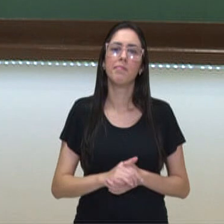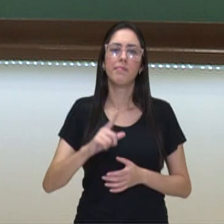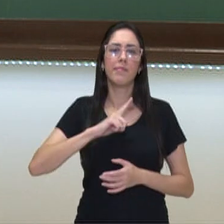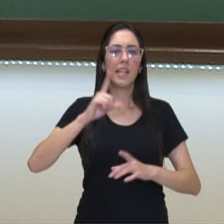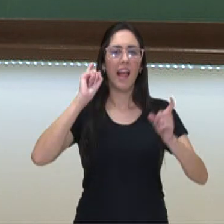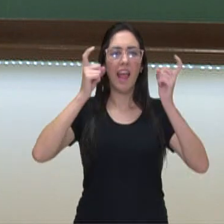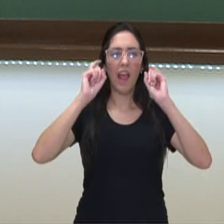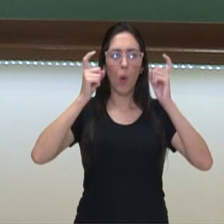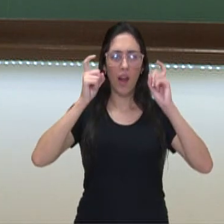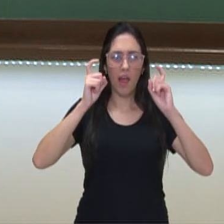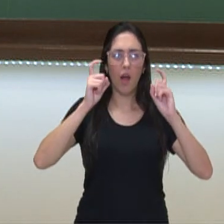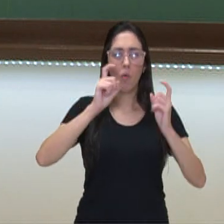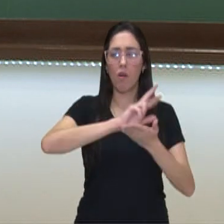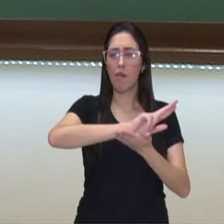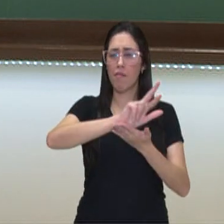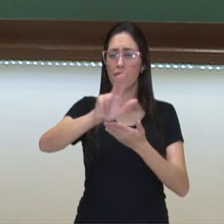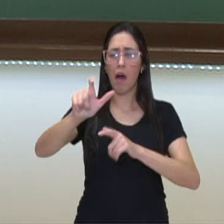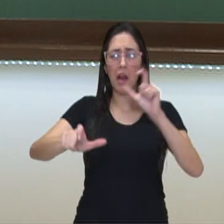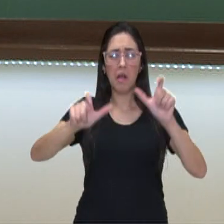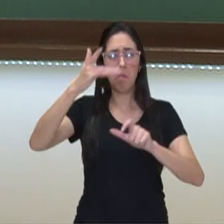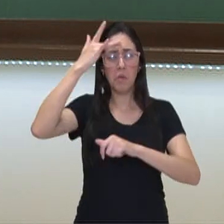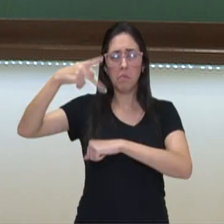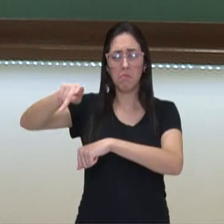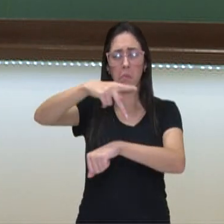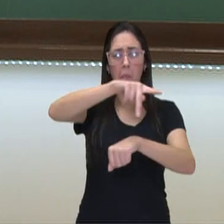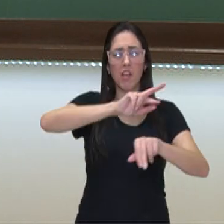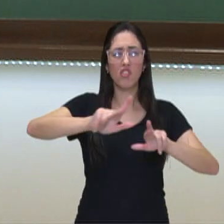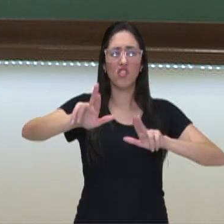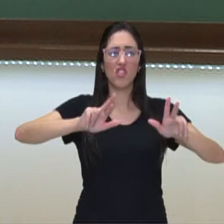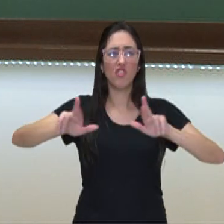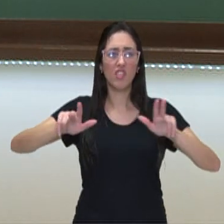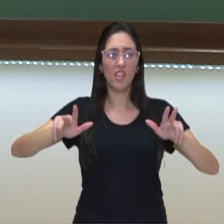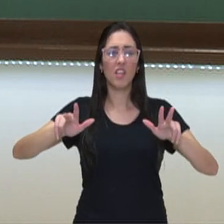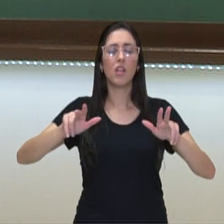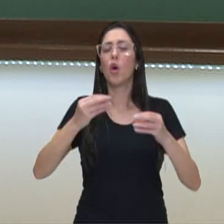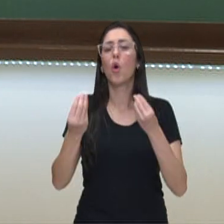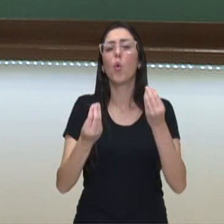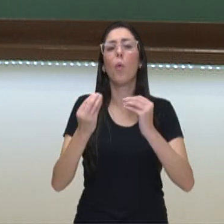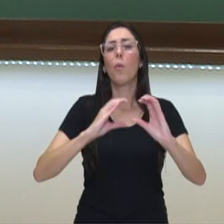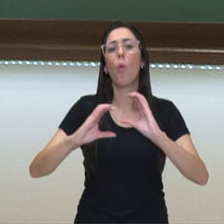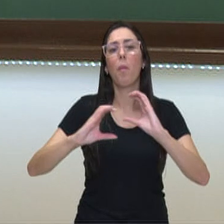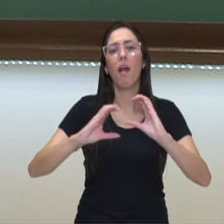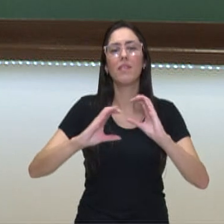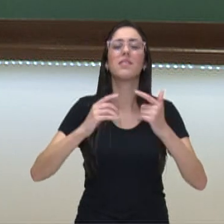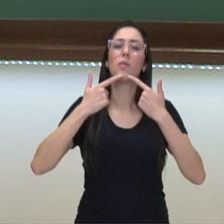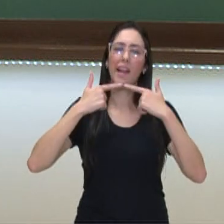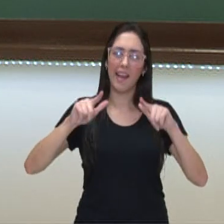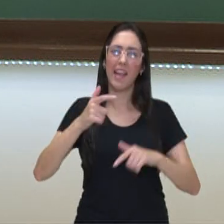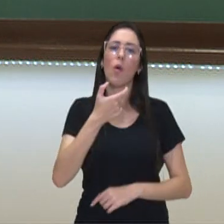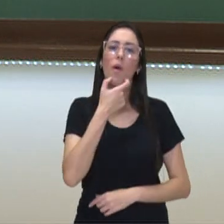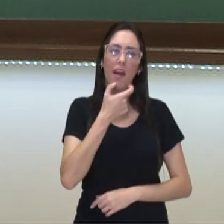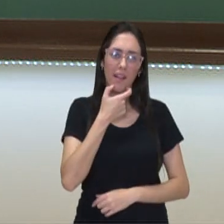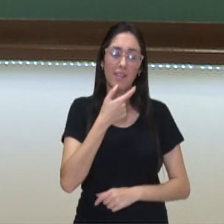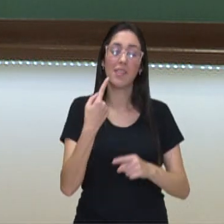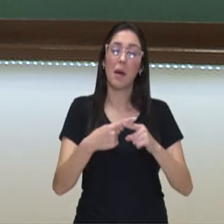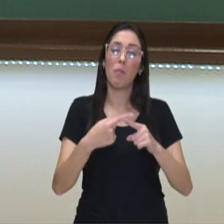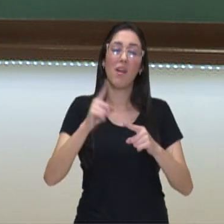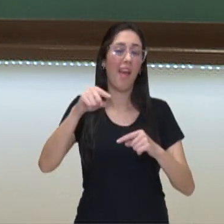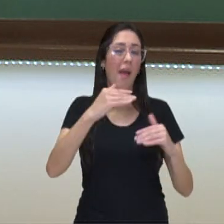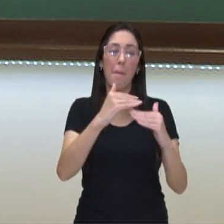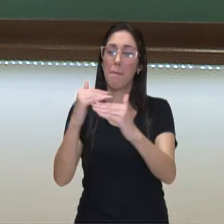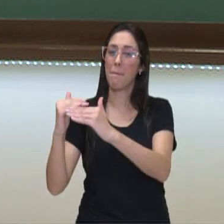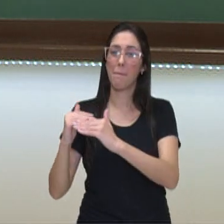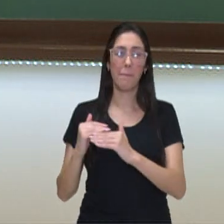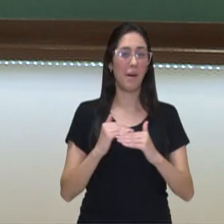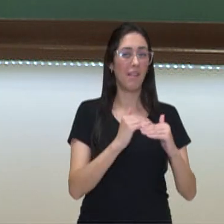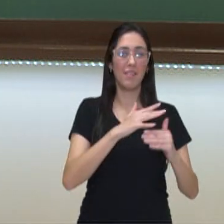vários representantes de países, se usa a língua inglesa como forma de comunicação. Por quê? Porque ela é uma língua franca, uma